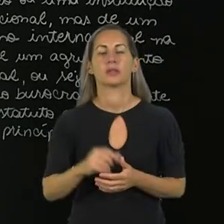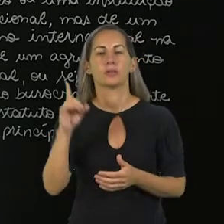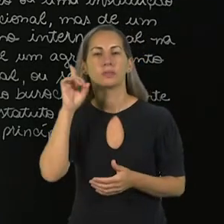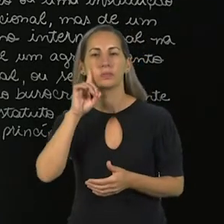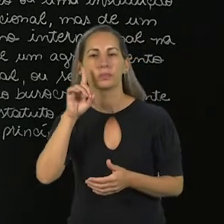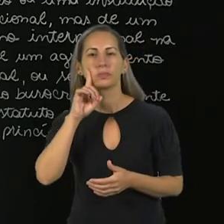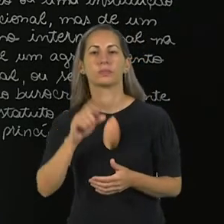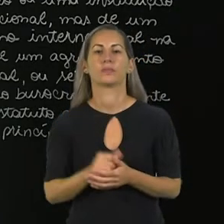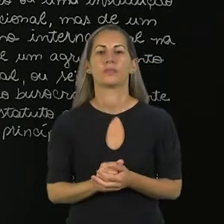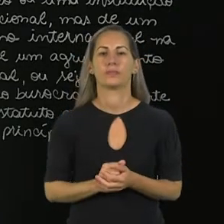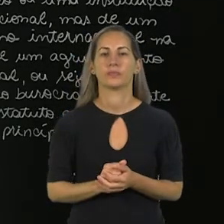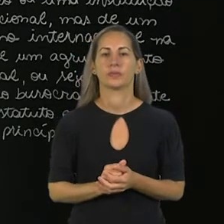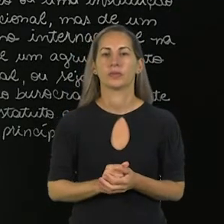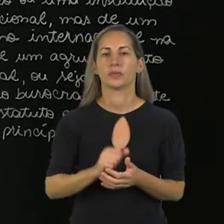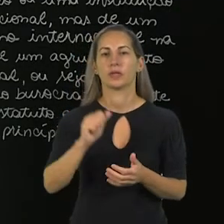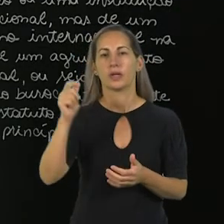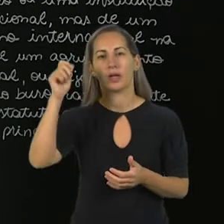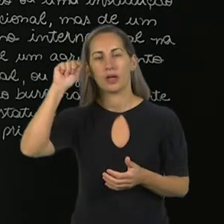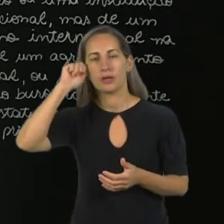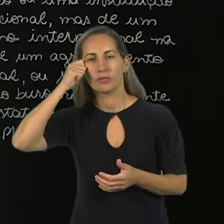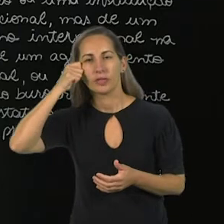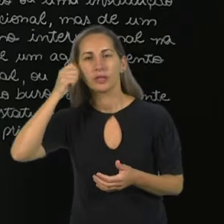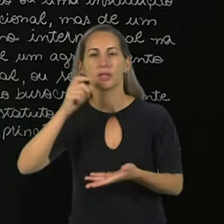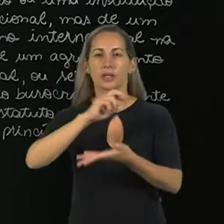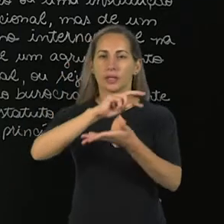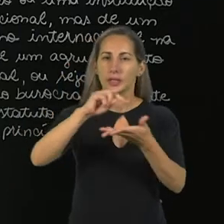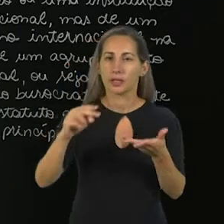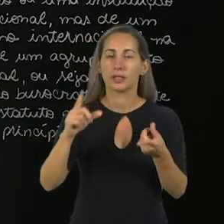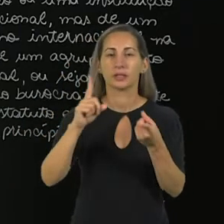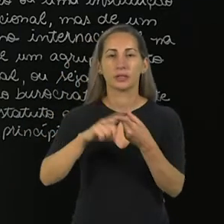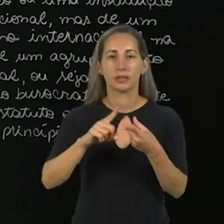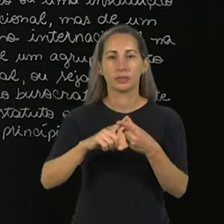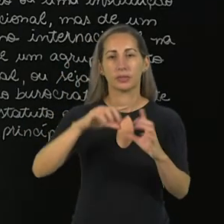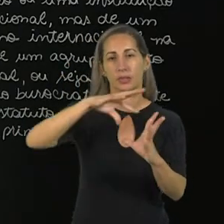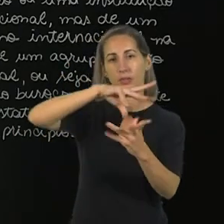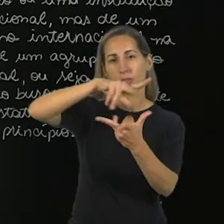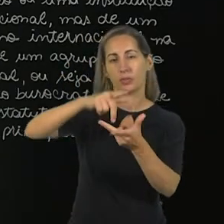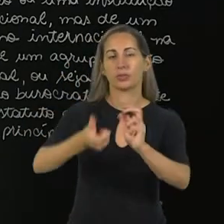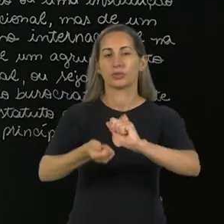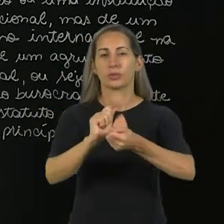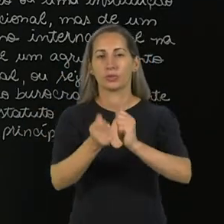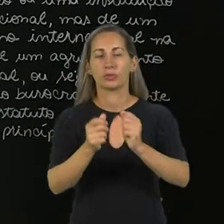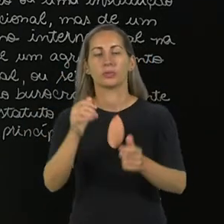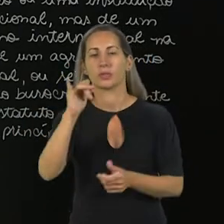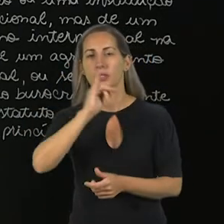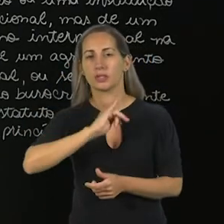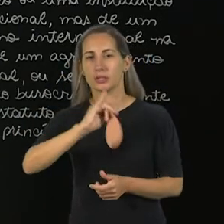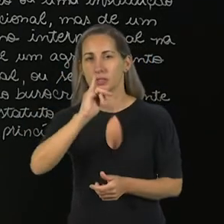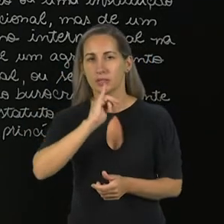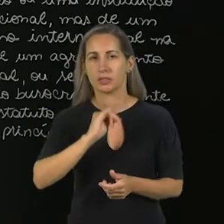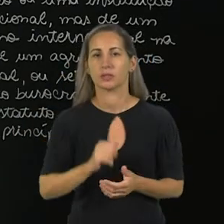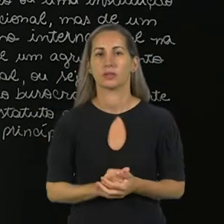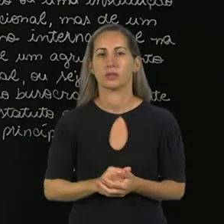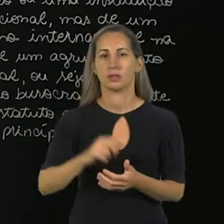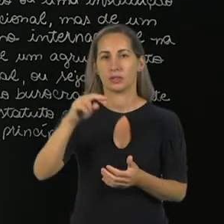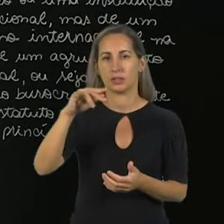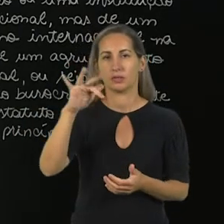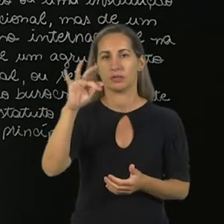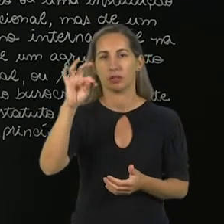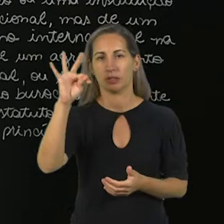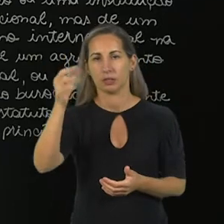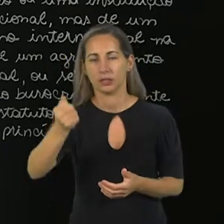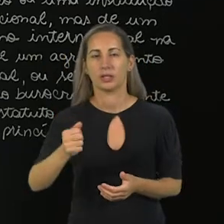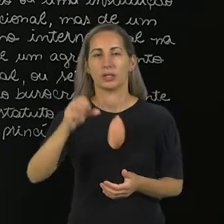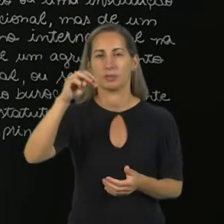Americanos, Liga Árabe, União Africana e até mesmo os blocos econômicos, como, por exemplo, o NAFTA,